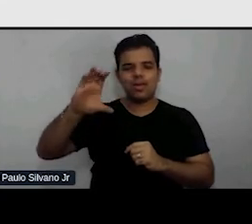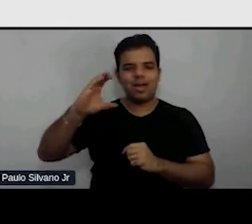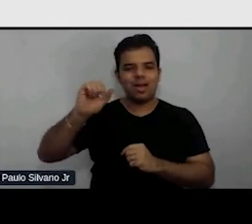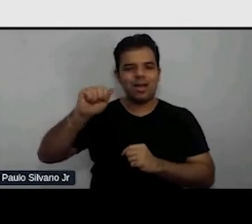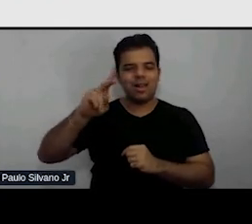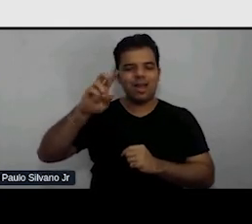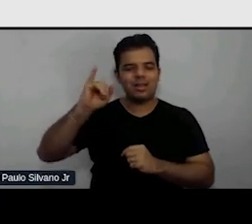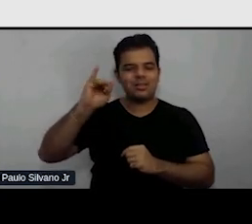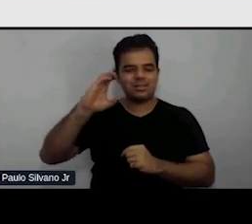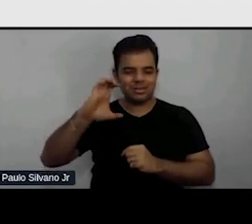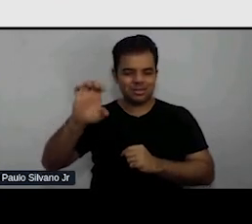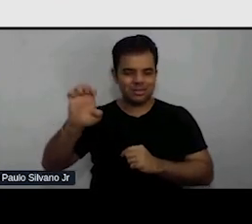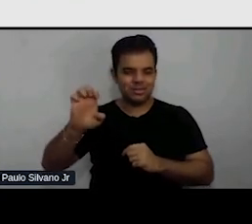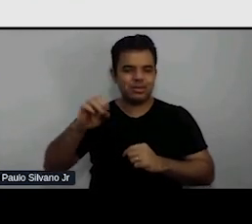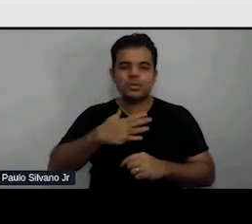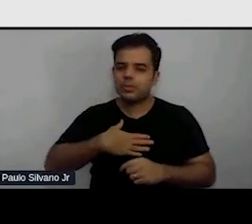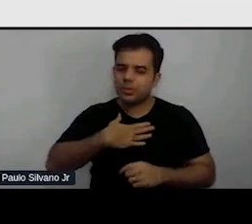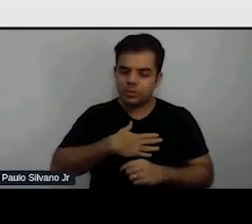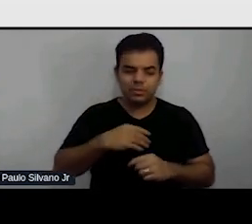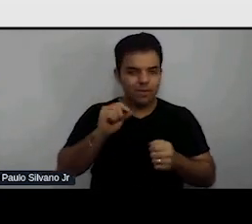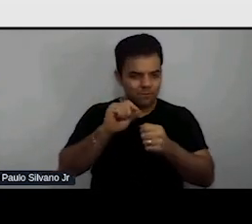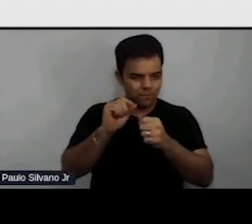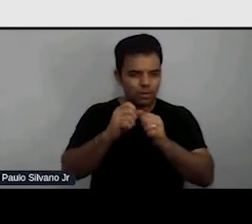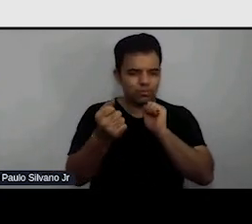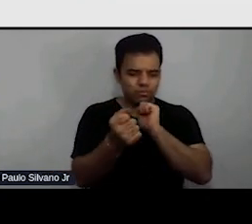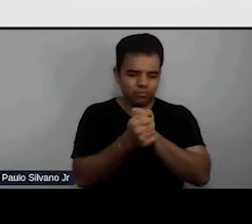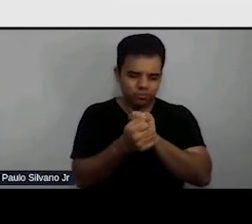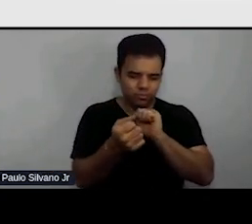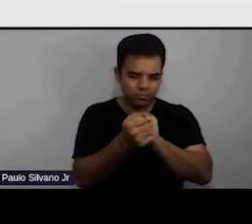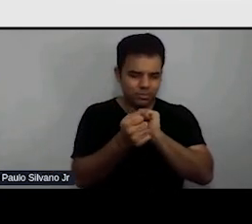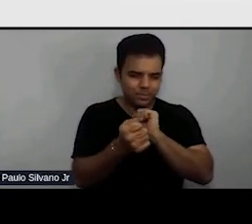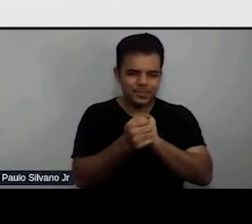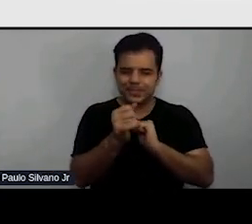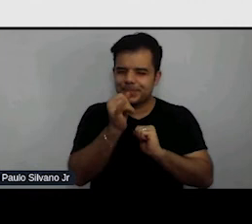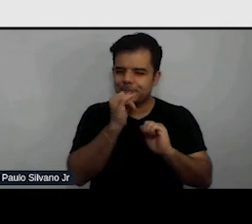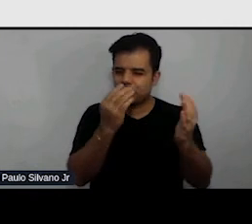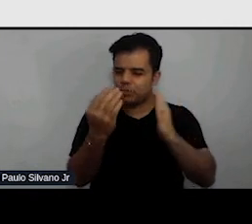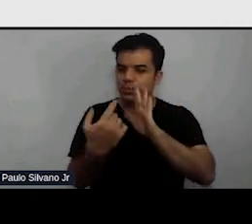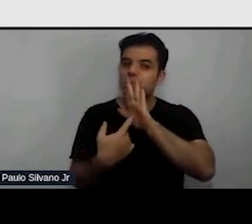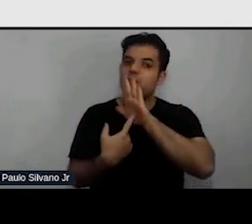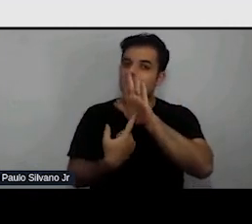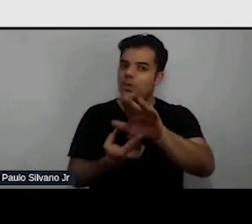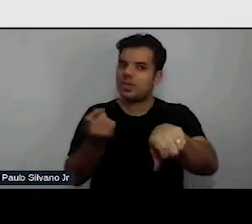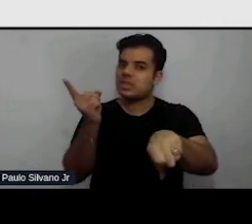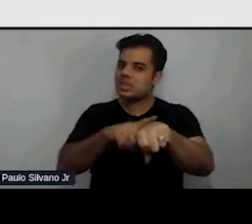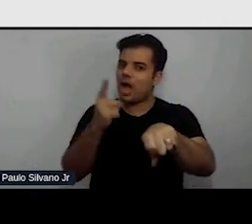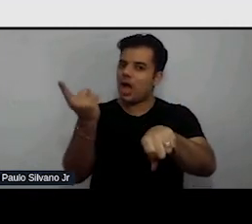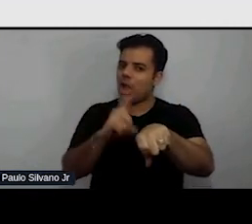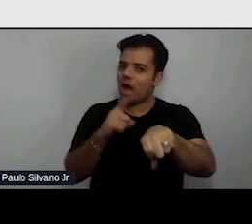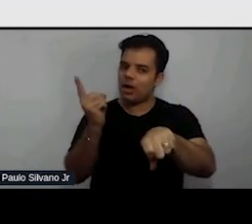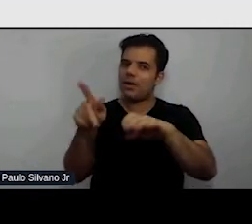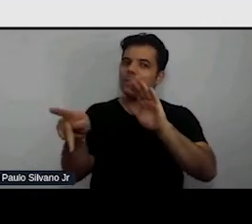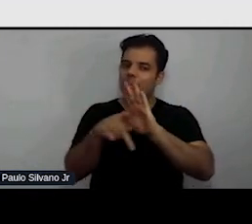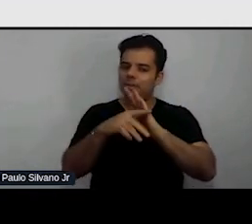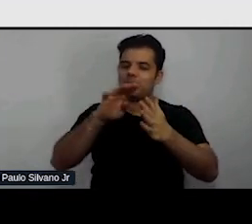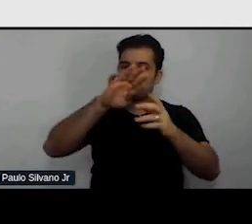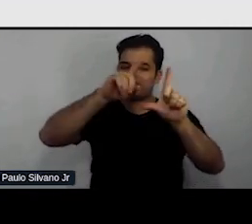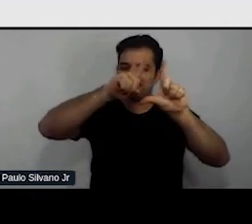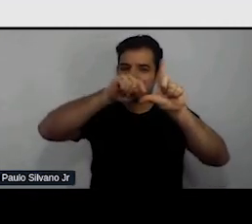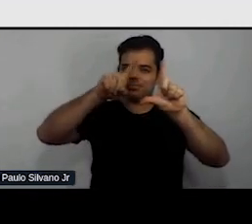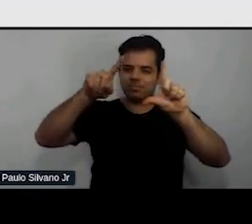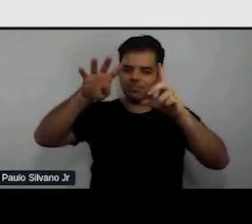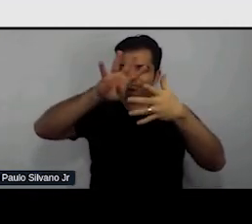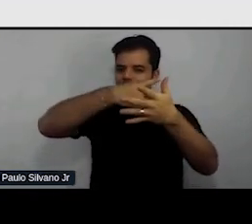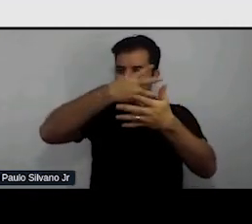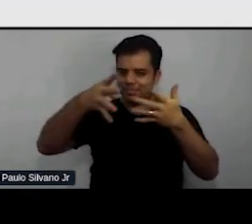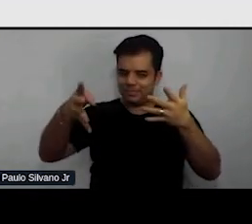Então, feito tudo isso, eu vou fazer com vocês um exemplo prático de um dashboard. Aqui a gente tem um